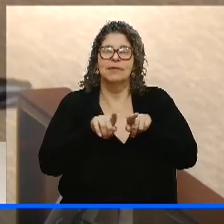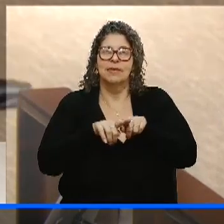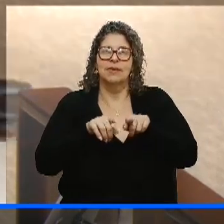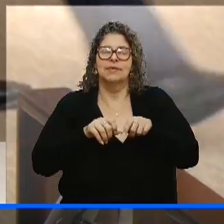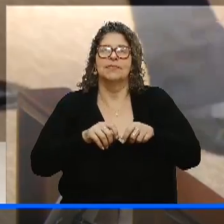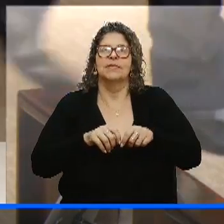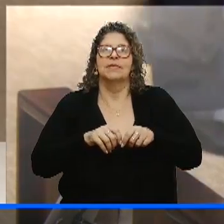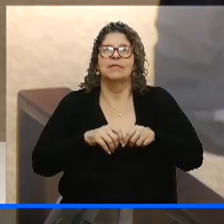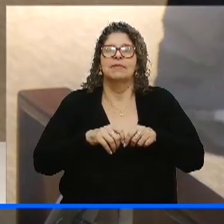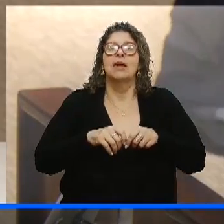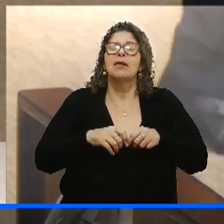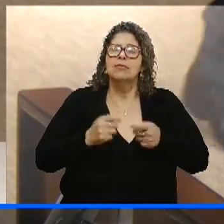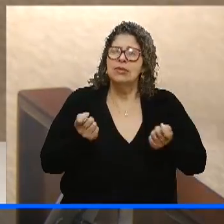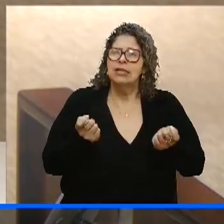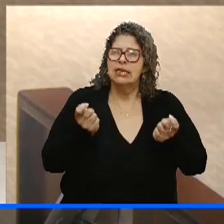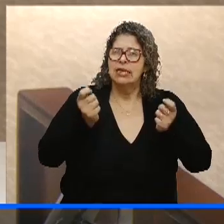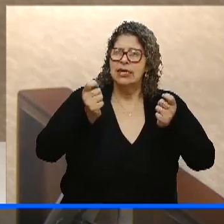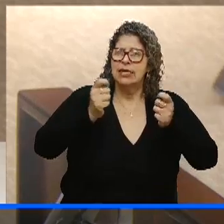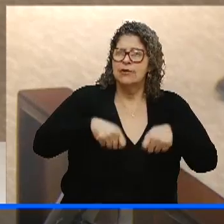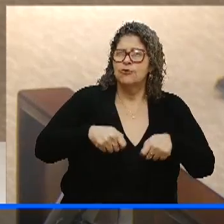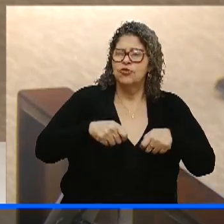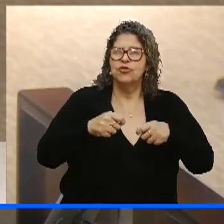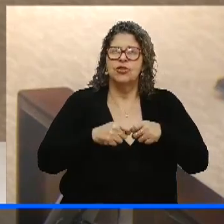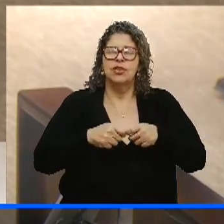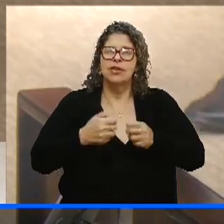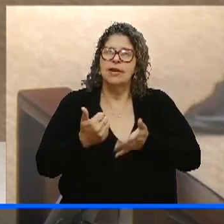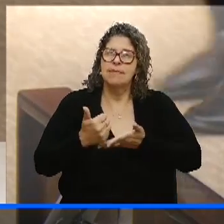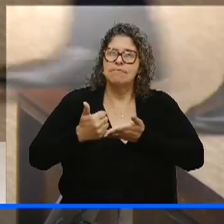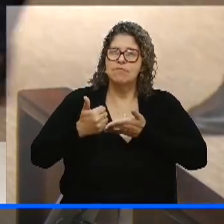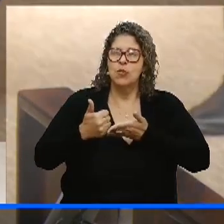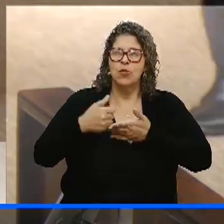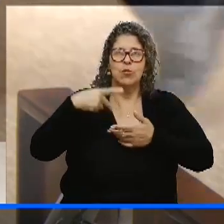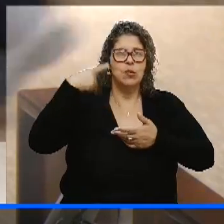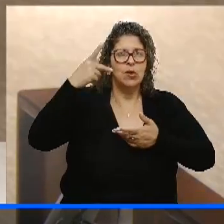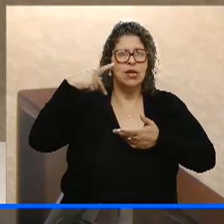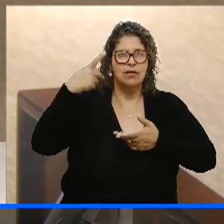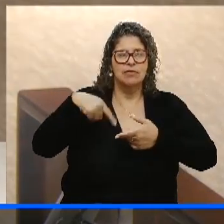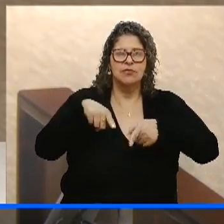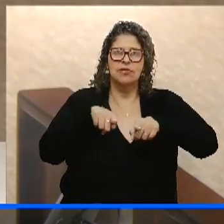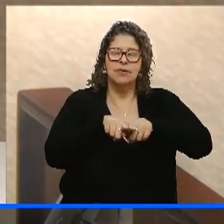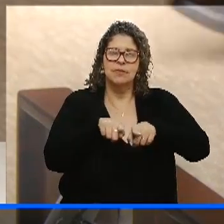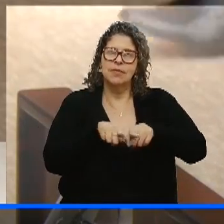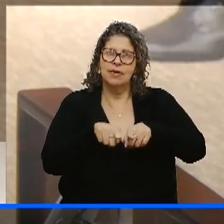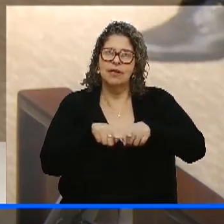busca garantir apoio político às pautas de interesse regional